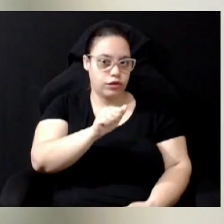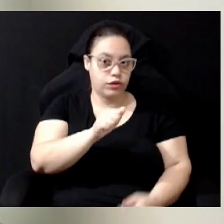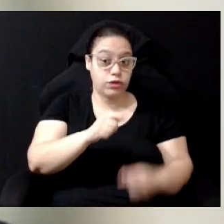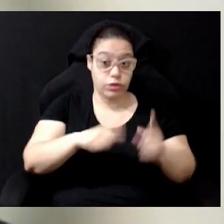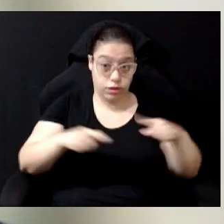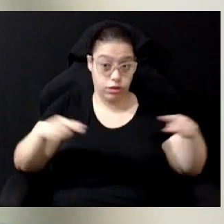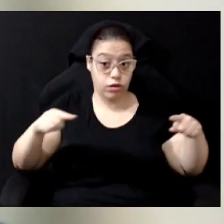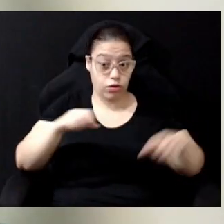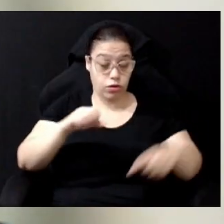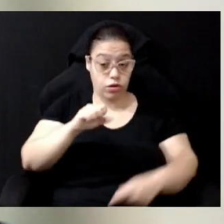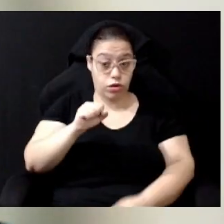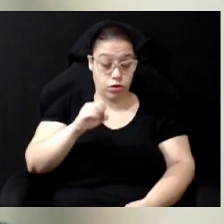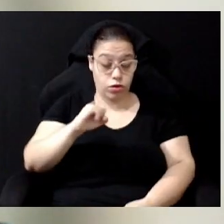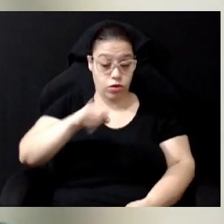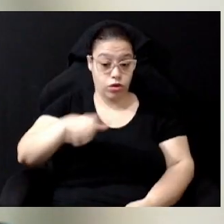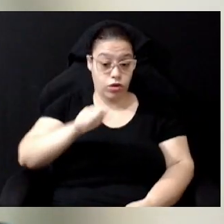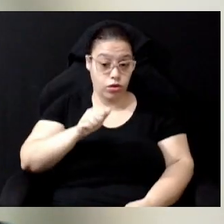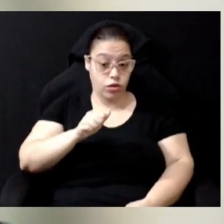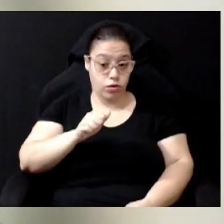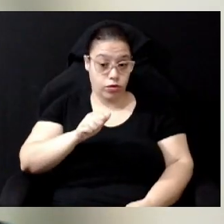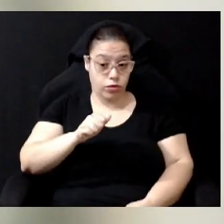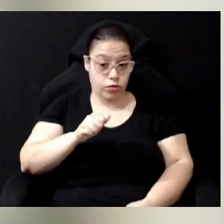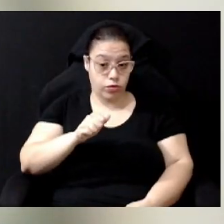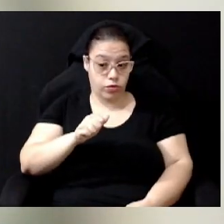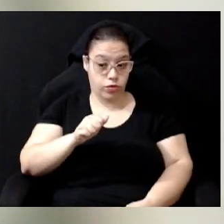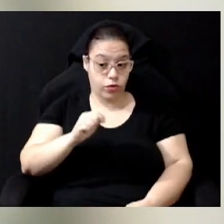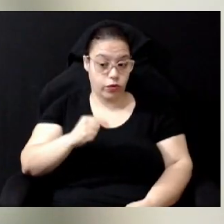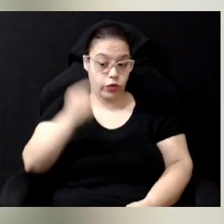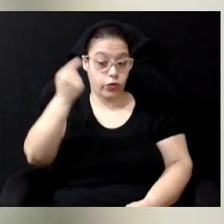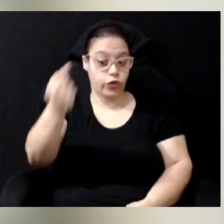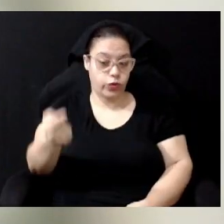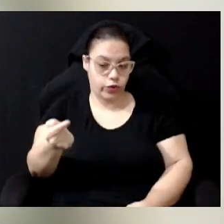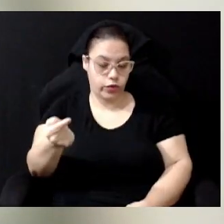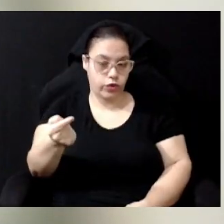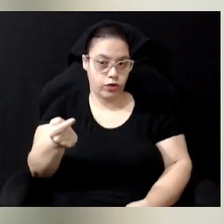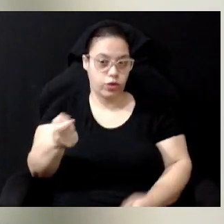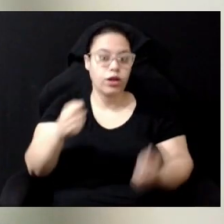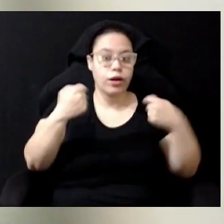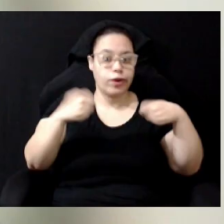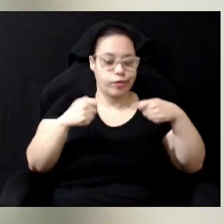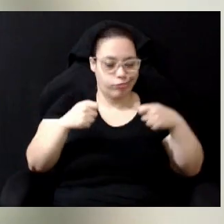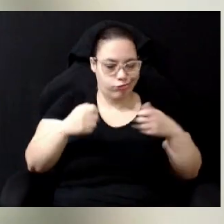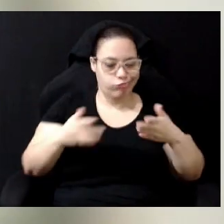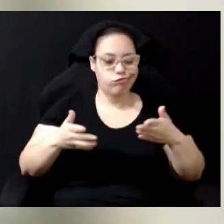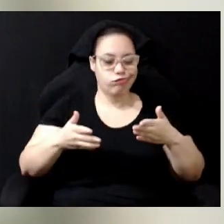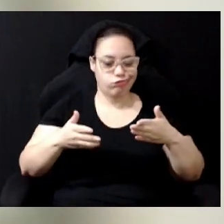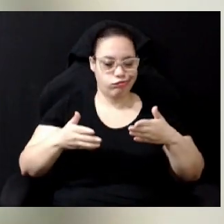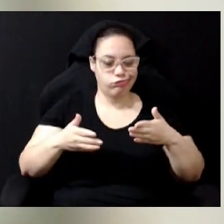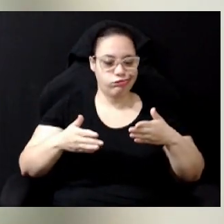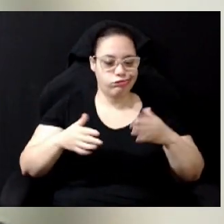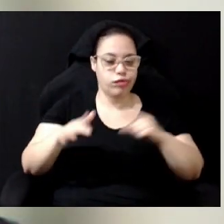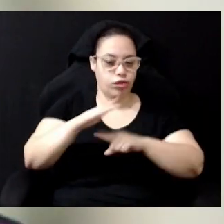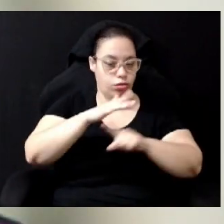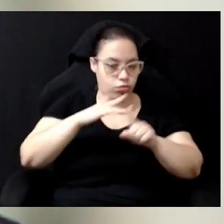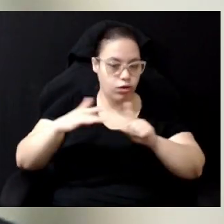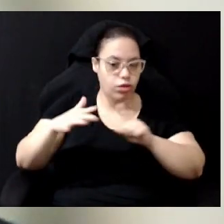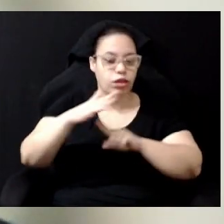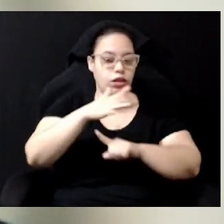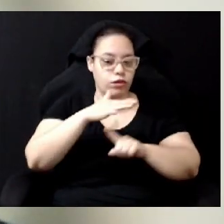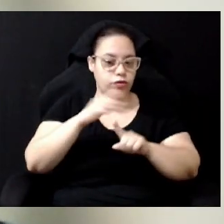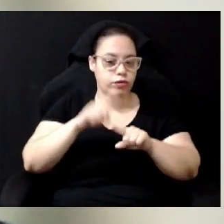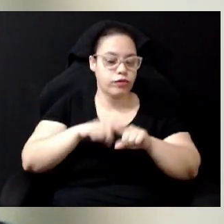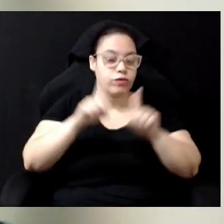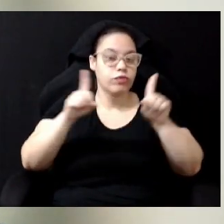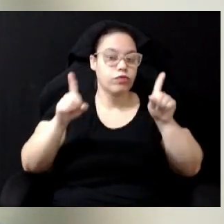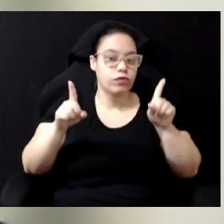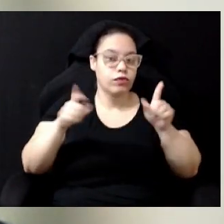de soja visam o mercado externo, e o mercado externo é um mercado exigente com relação às questões ambientais,